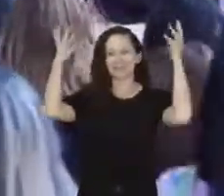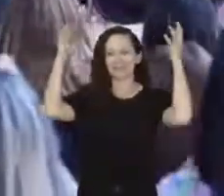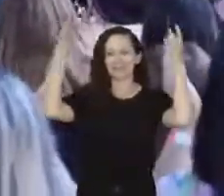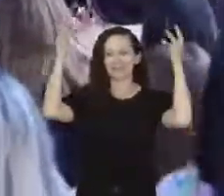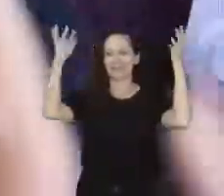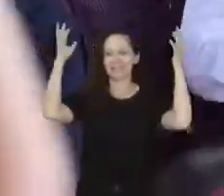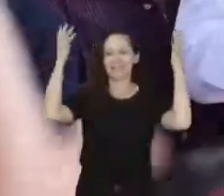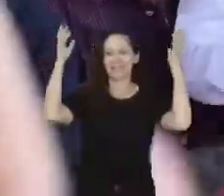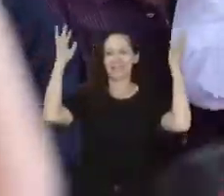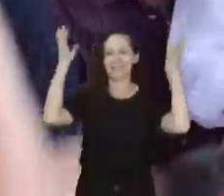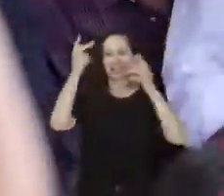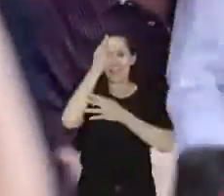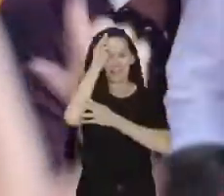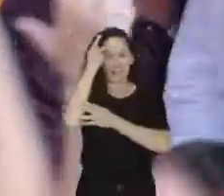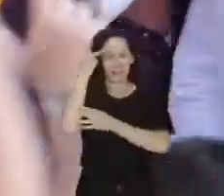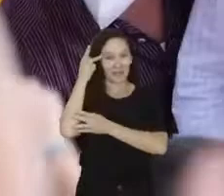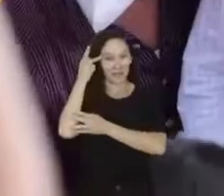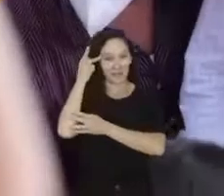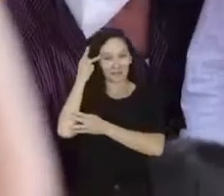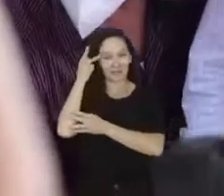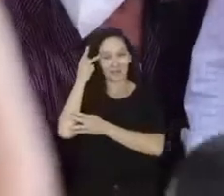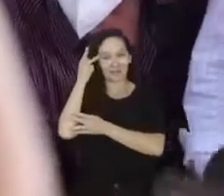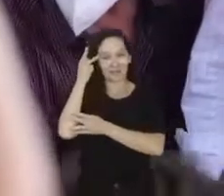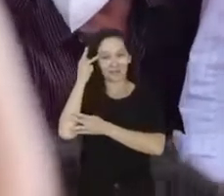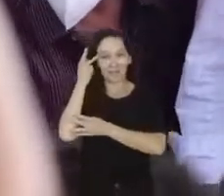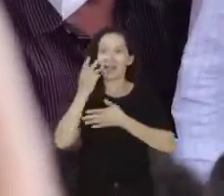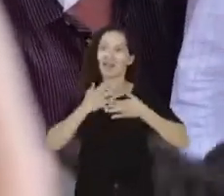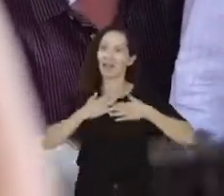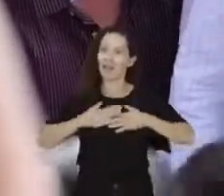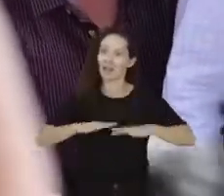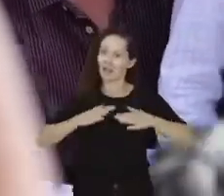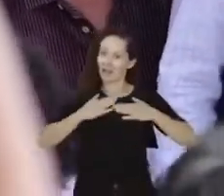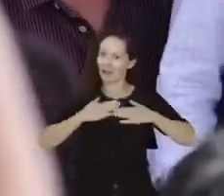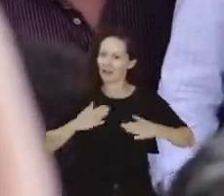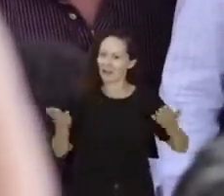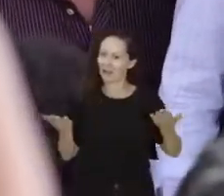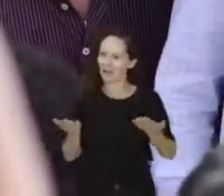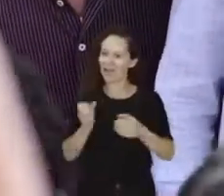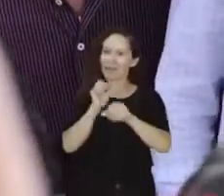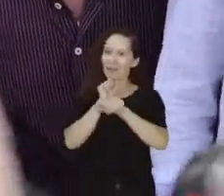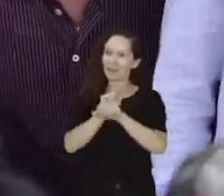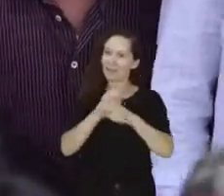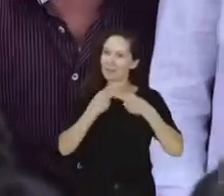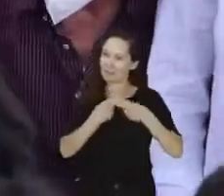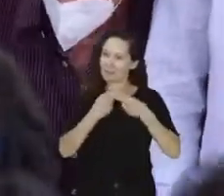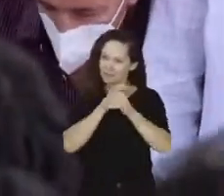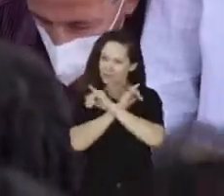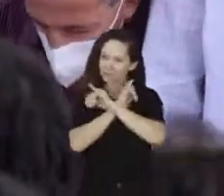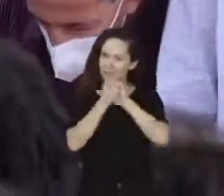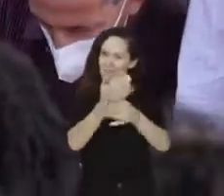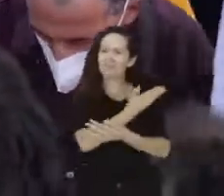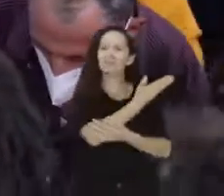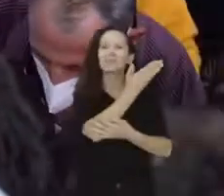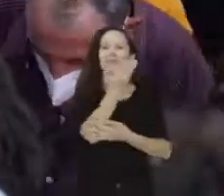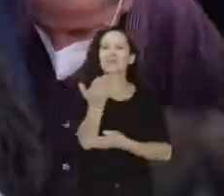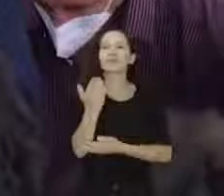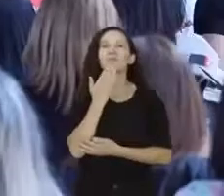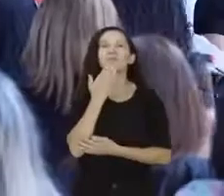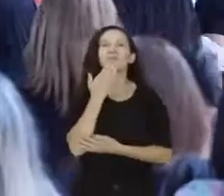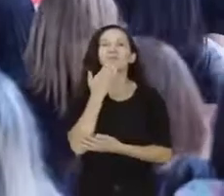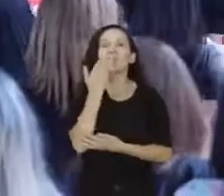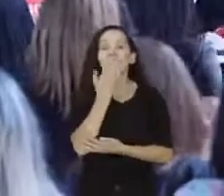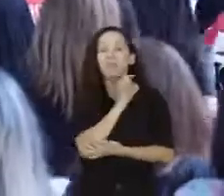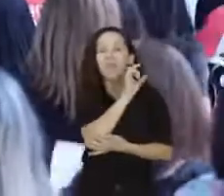Pessoal, muita calma nessa hora. É o seguinte, ó. Pedir para vocês, pode ser em